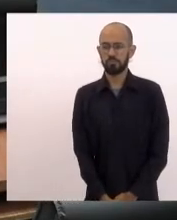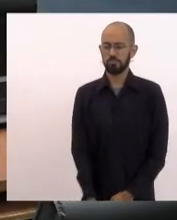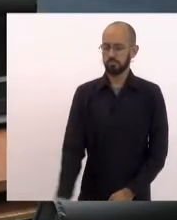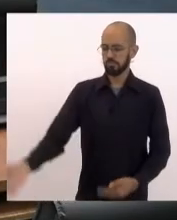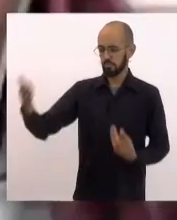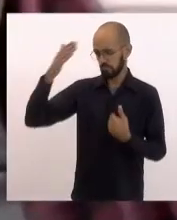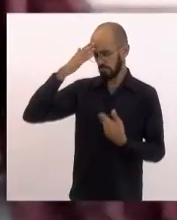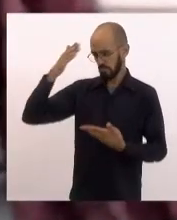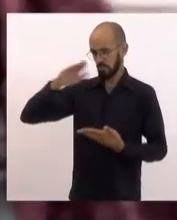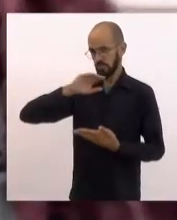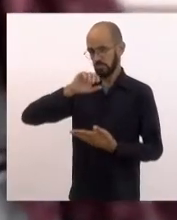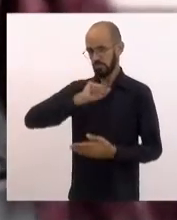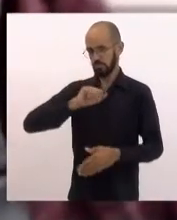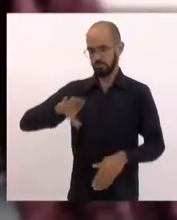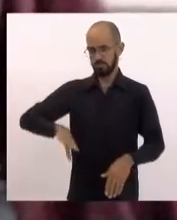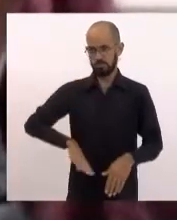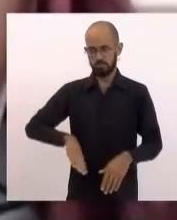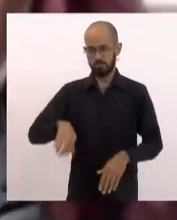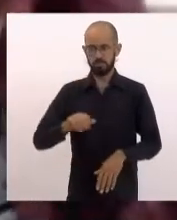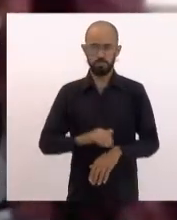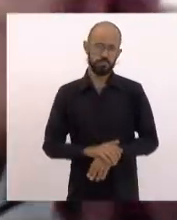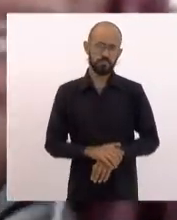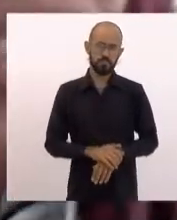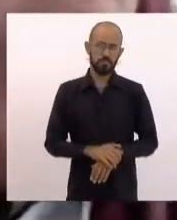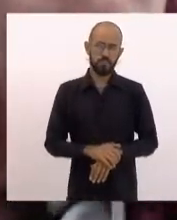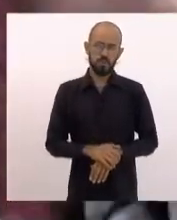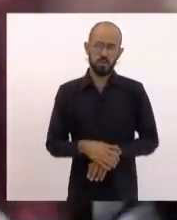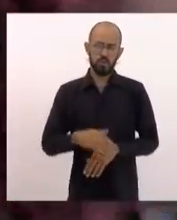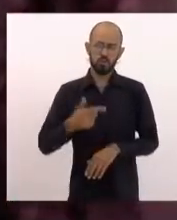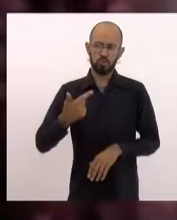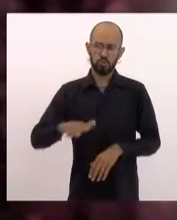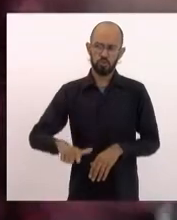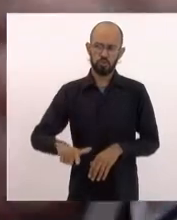Obrigada, presidente. Mais uma vez, um projeto importante. Deixa